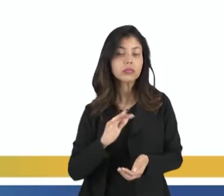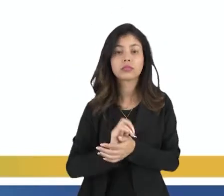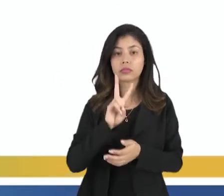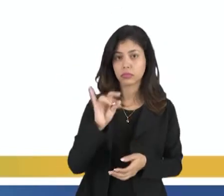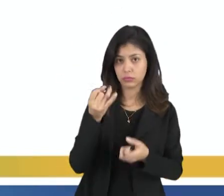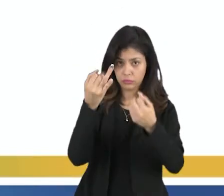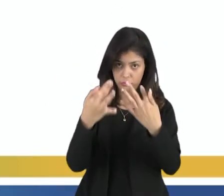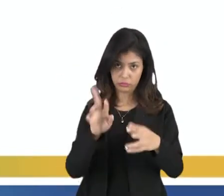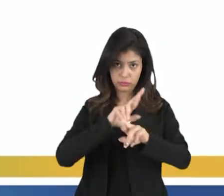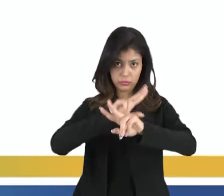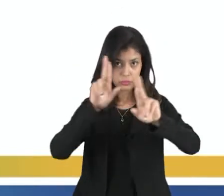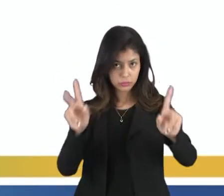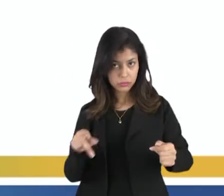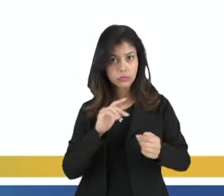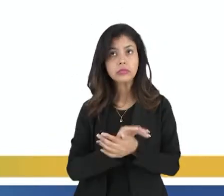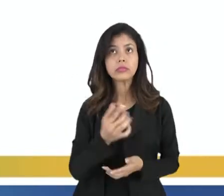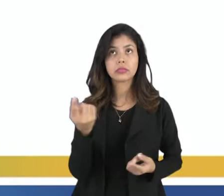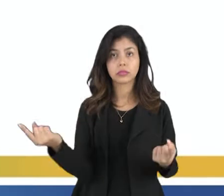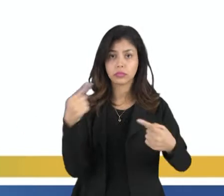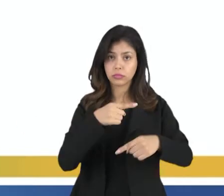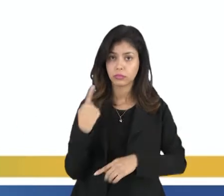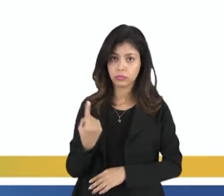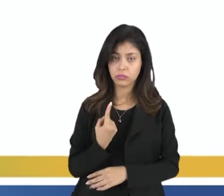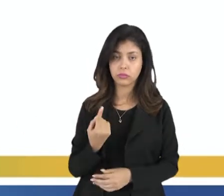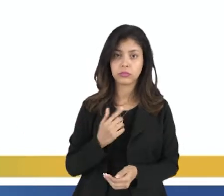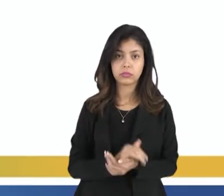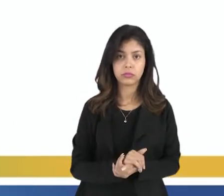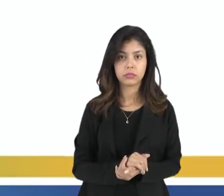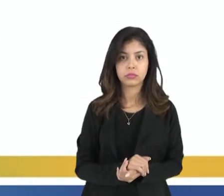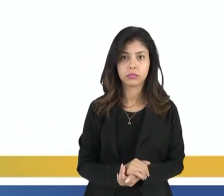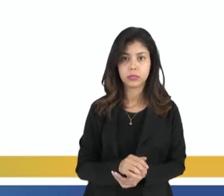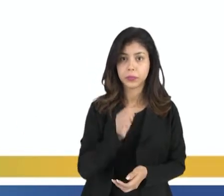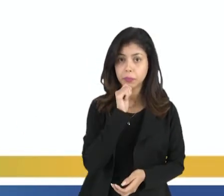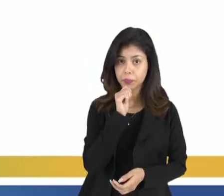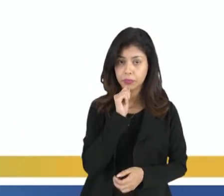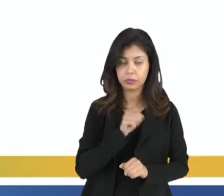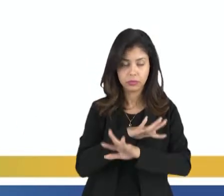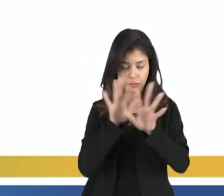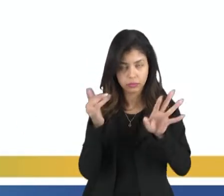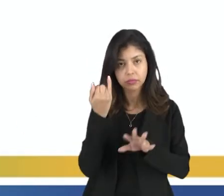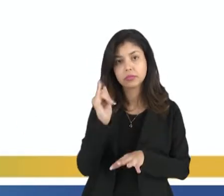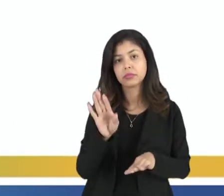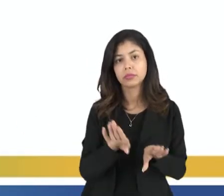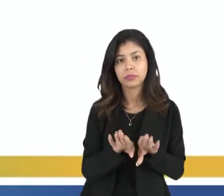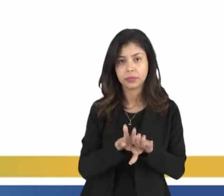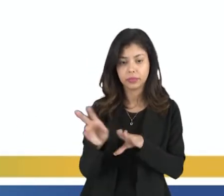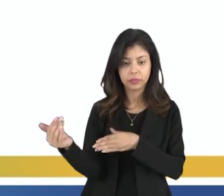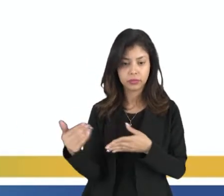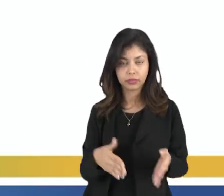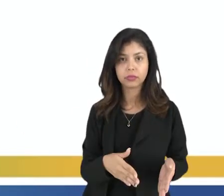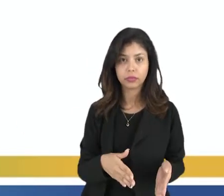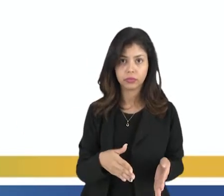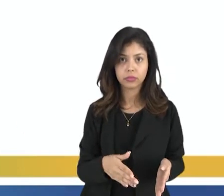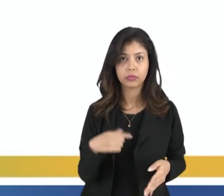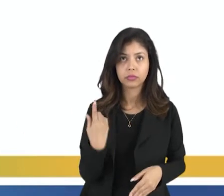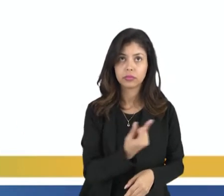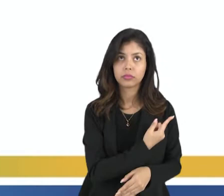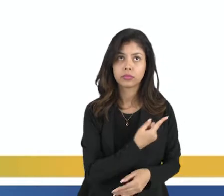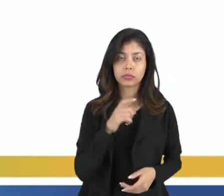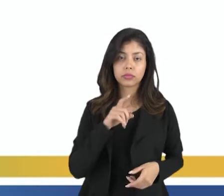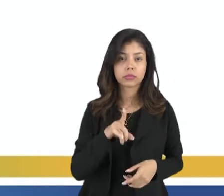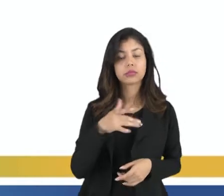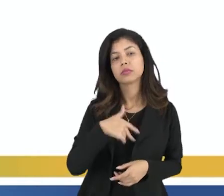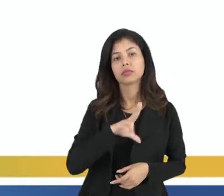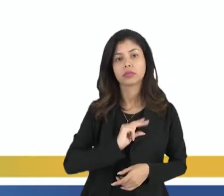vão pregar várias questões do individualismo, né? E aí, claro que essas ideias também elas vão chegar na nossa colônia,